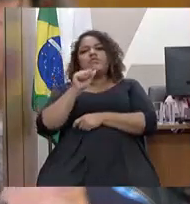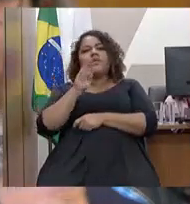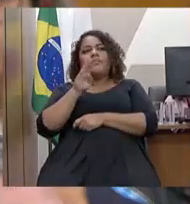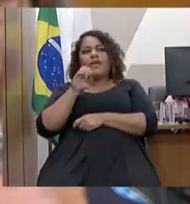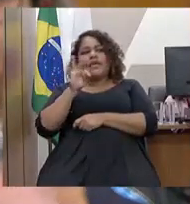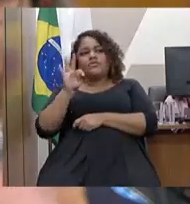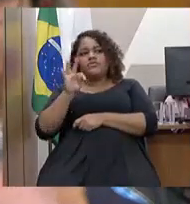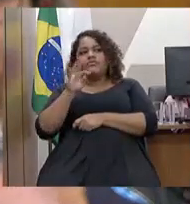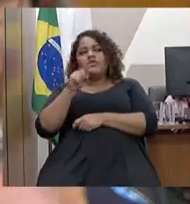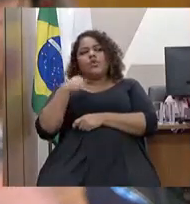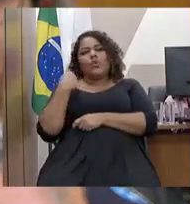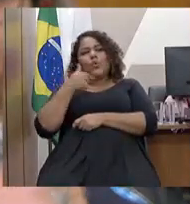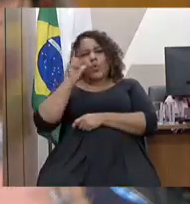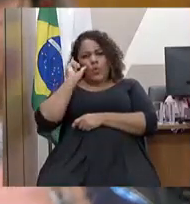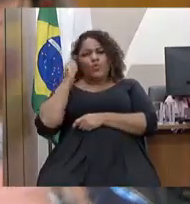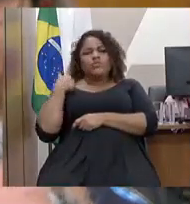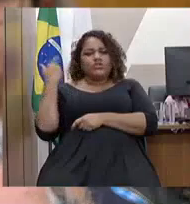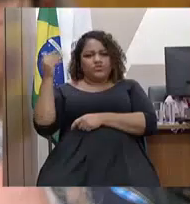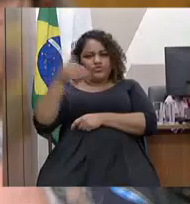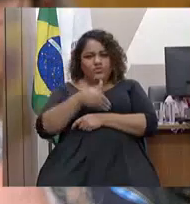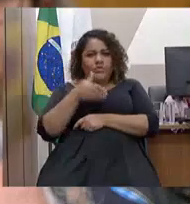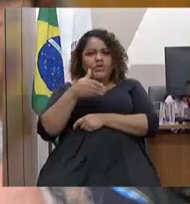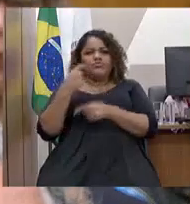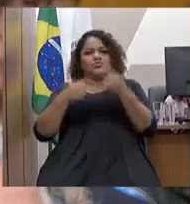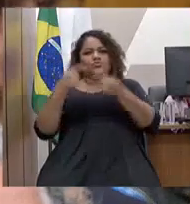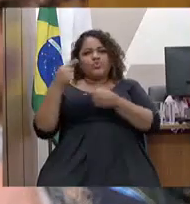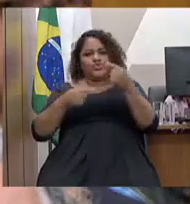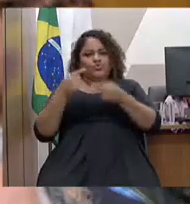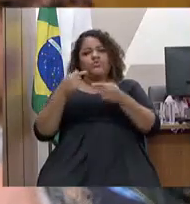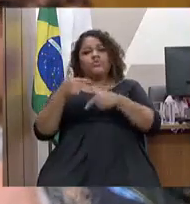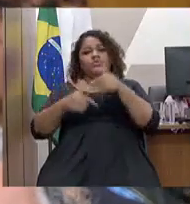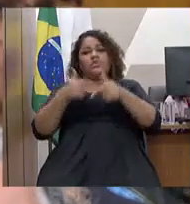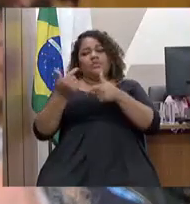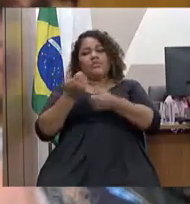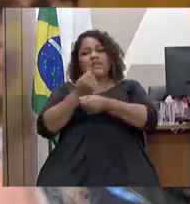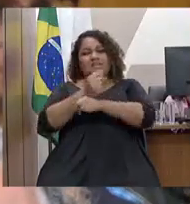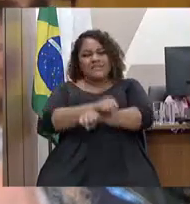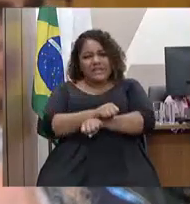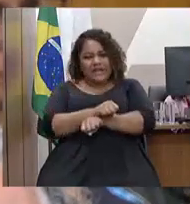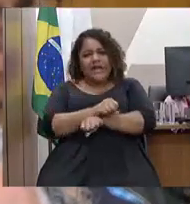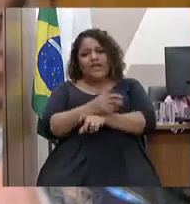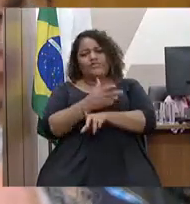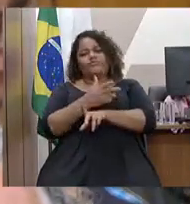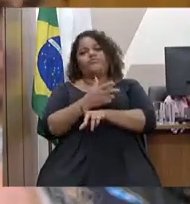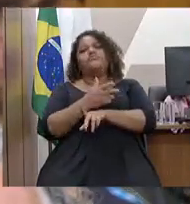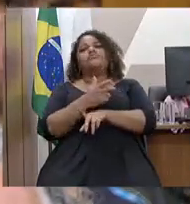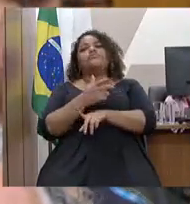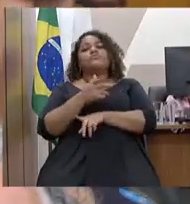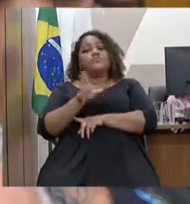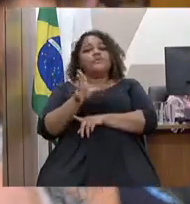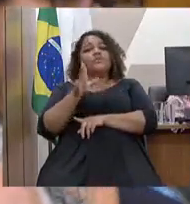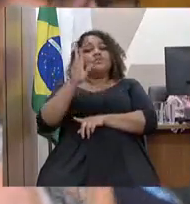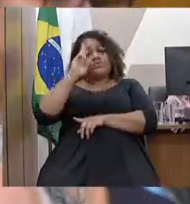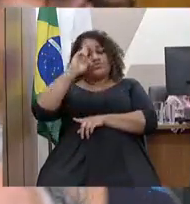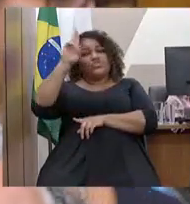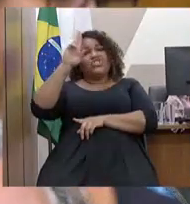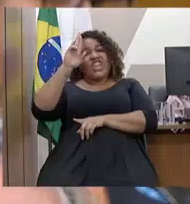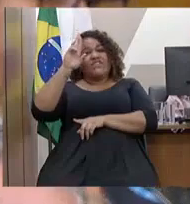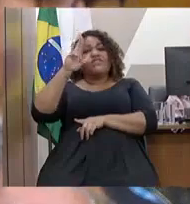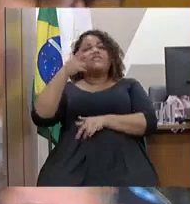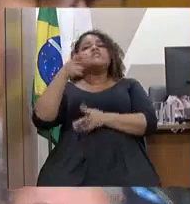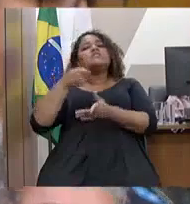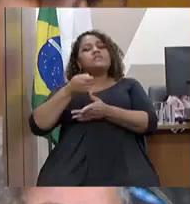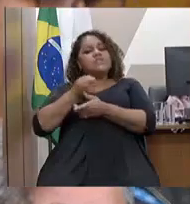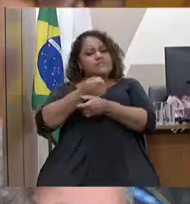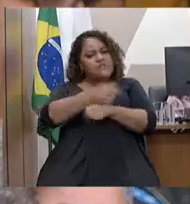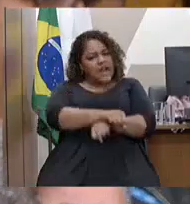contemporâneo a prática criminosa dos patrões de escravizar os trabalhadores e desde onde eu tô vendo a fala e aí eu vi na